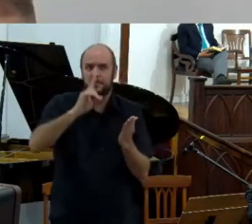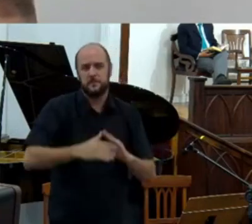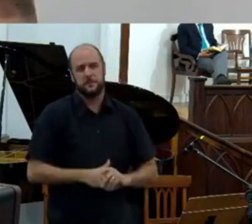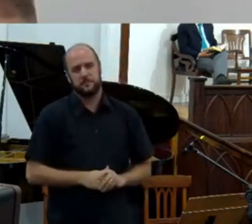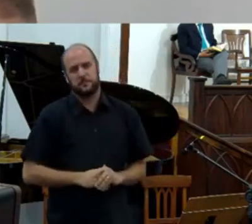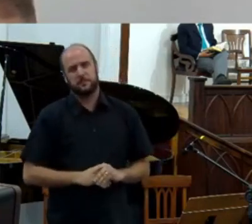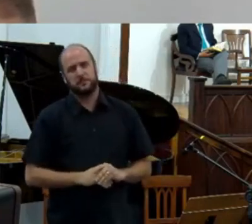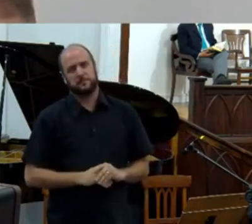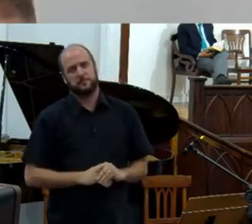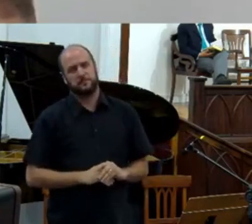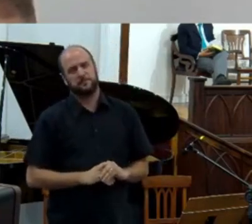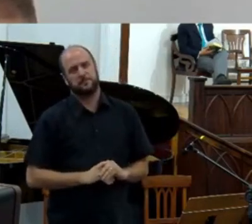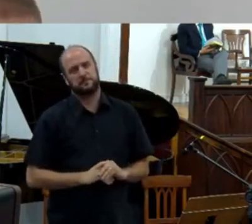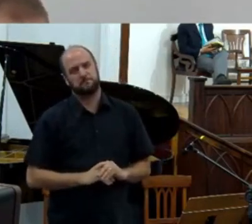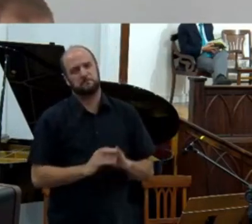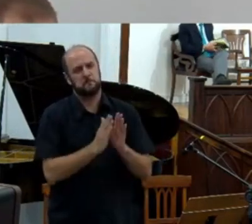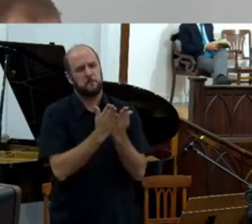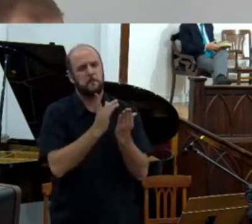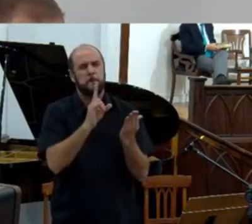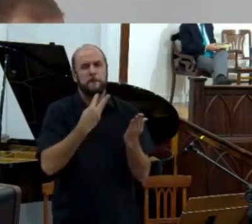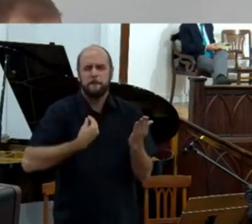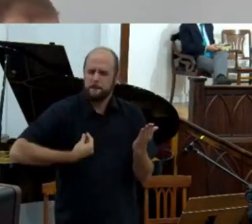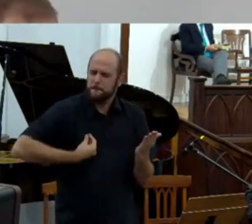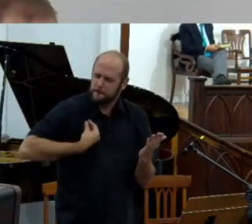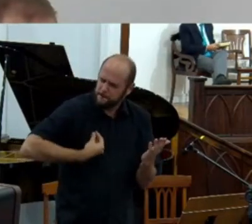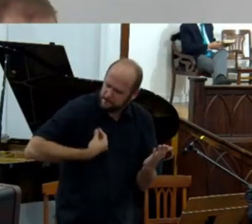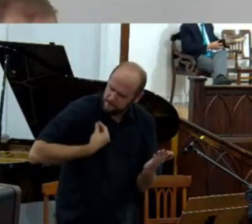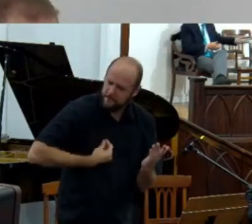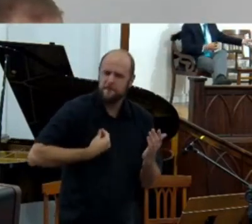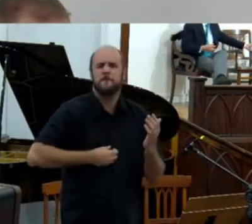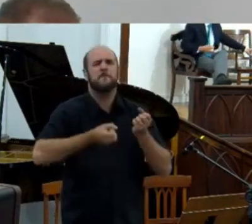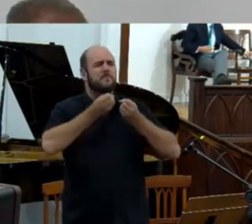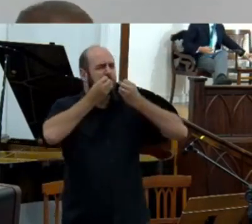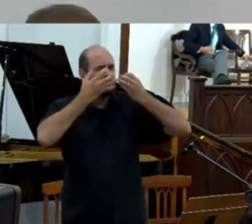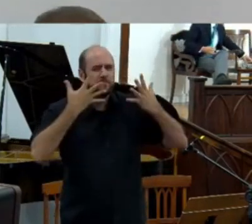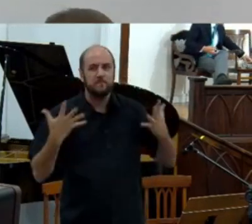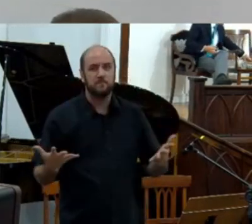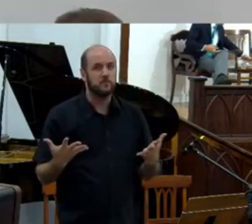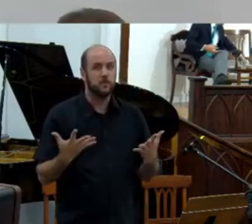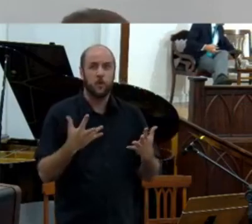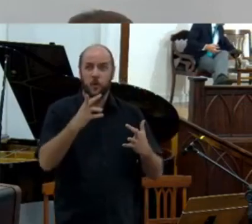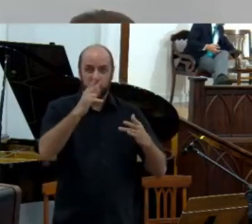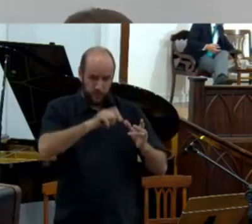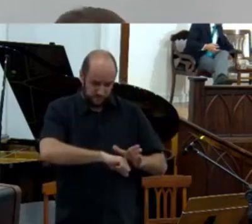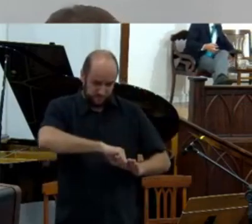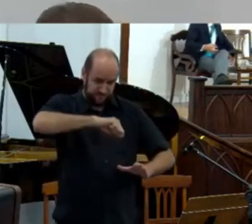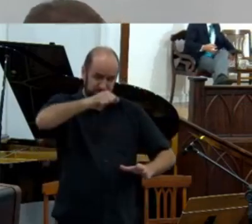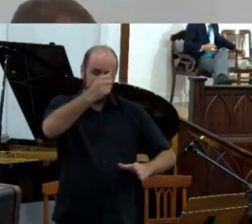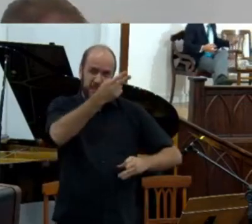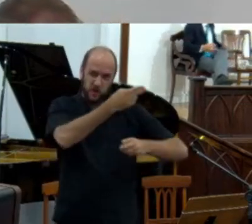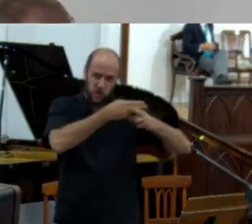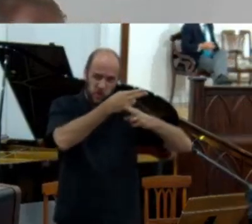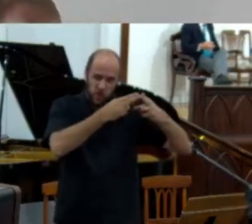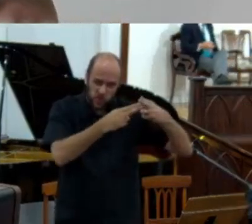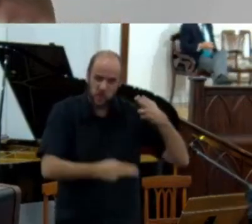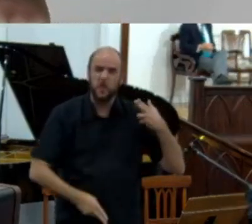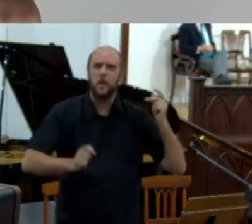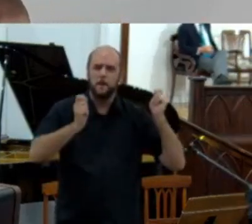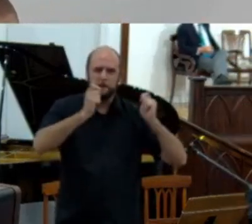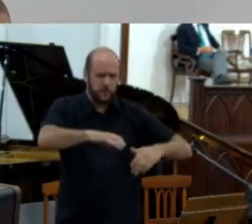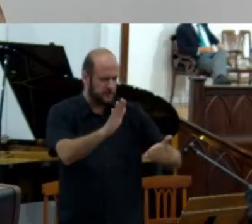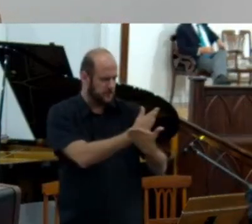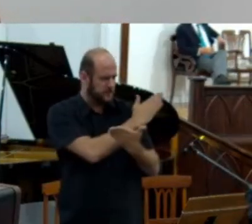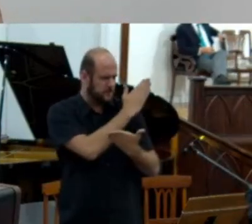liturgia. A palavra de Deus é viva, ela é eficaz, ela é mais cortante que uma espada de 2 gumes, ela pode discernir